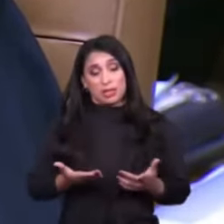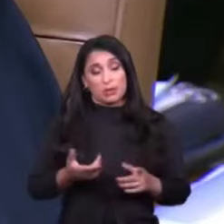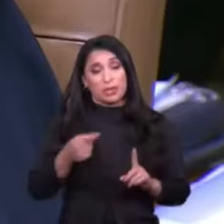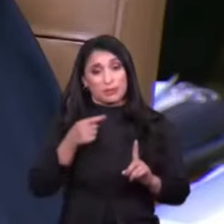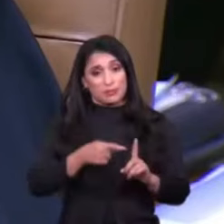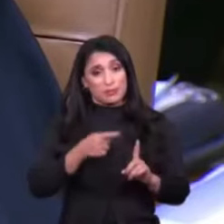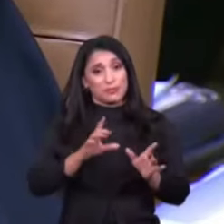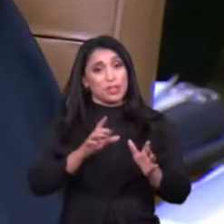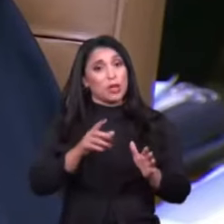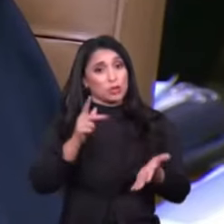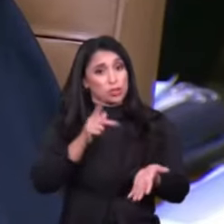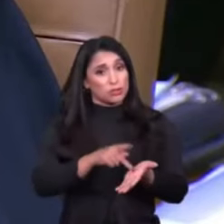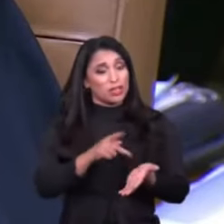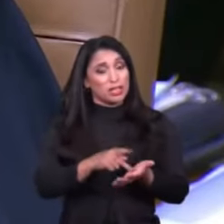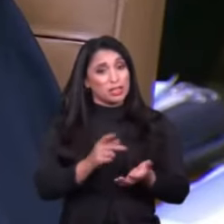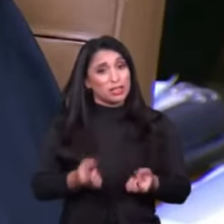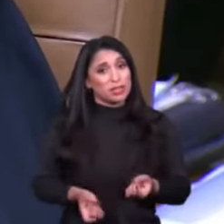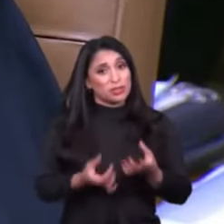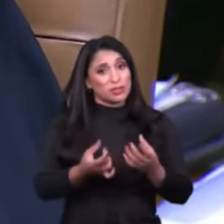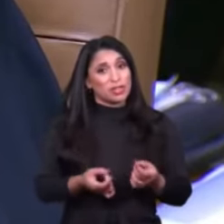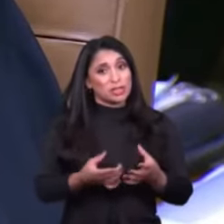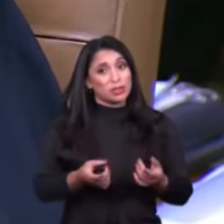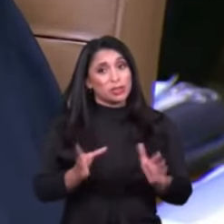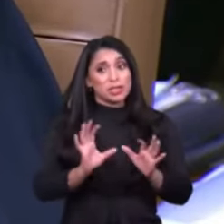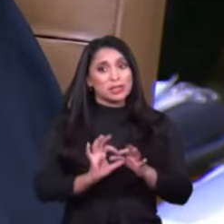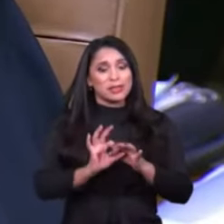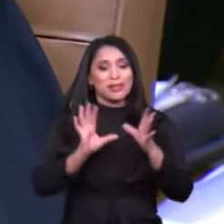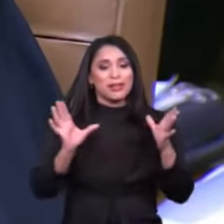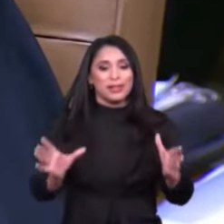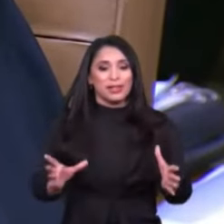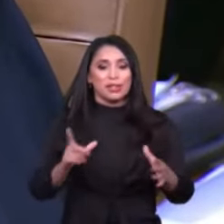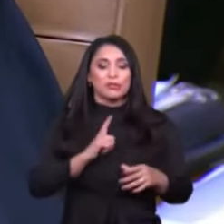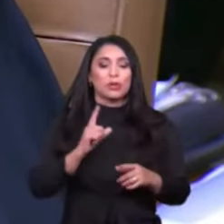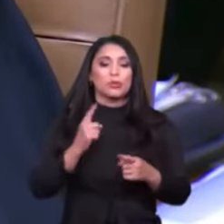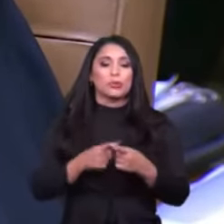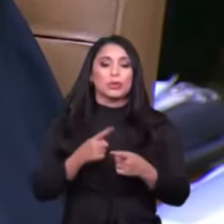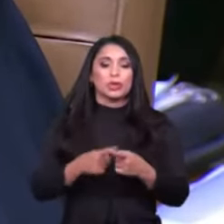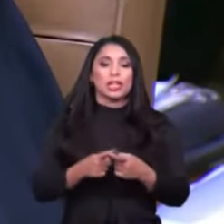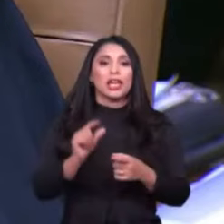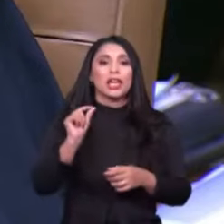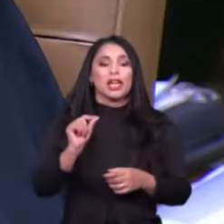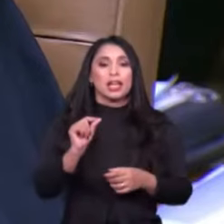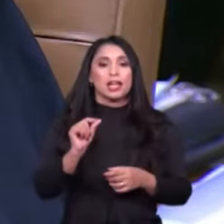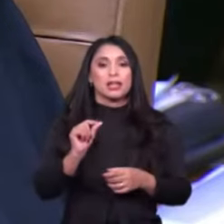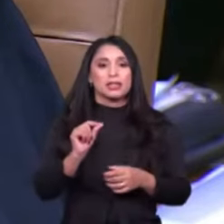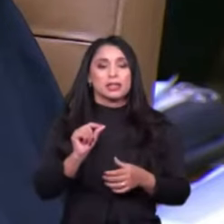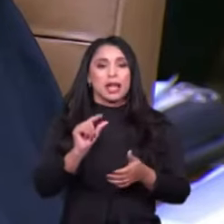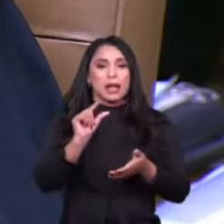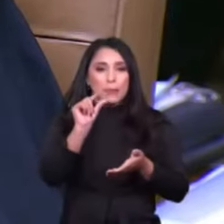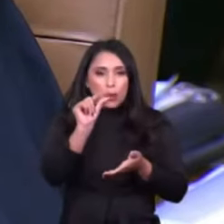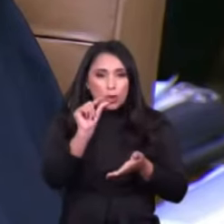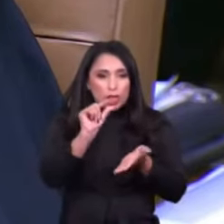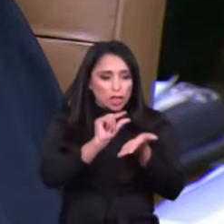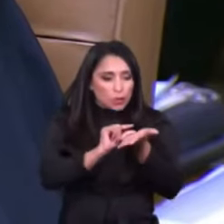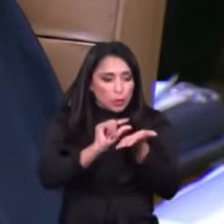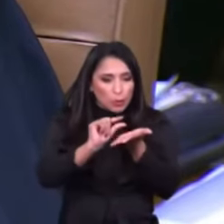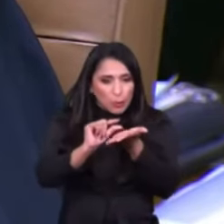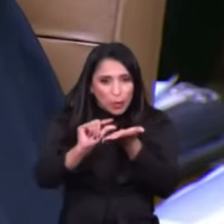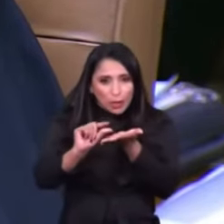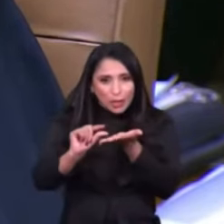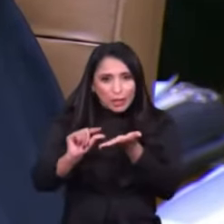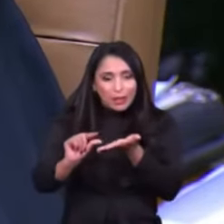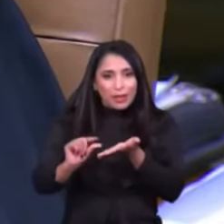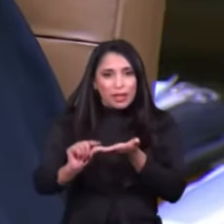penal. Prática comum, inclusive, no cometimento do crime de tráfico é a de fracionar as quantidades de drogas em pequenas proporções,